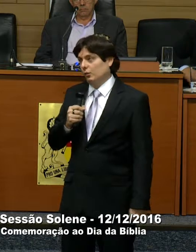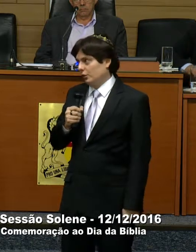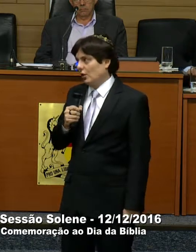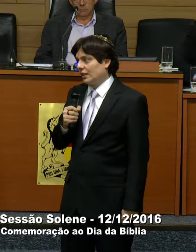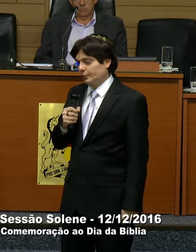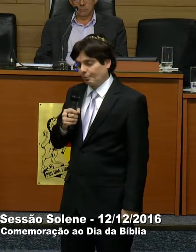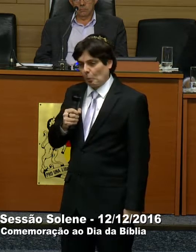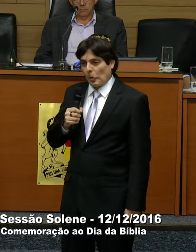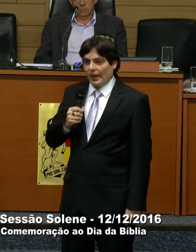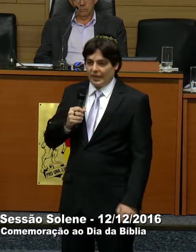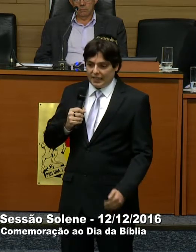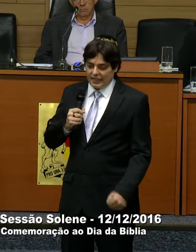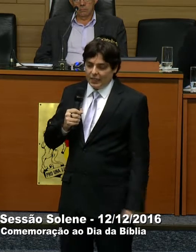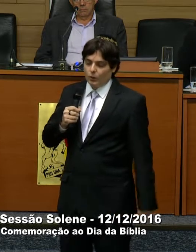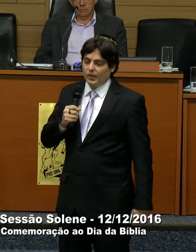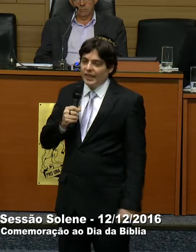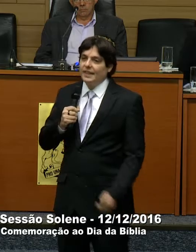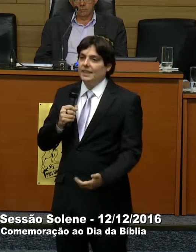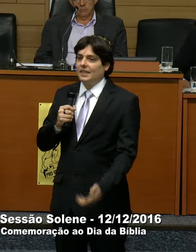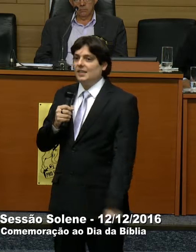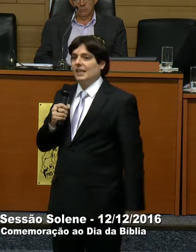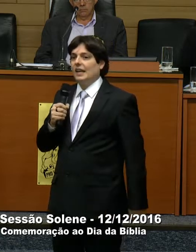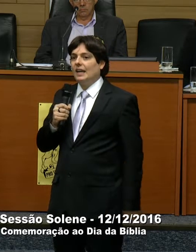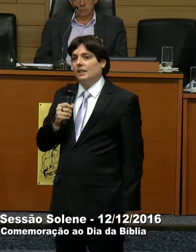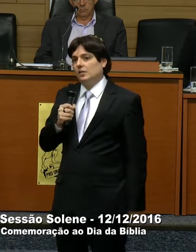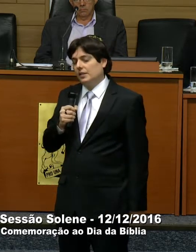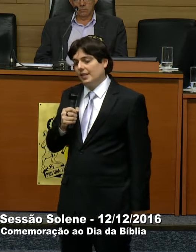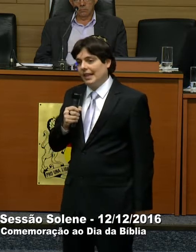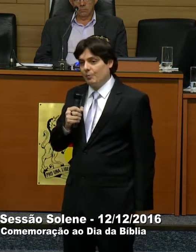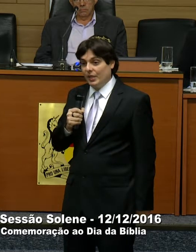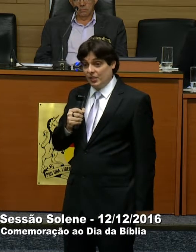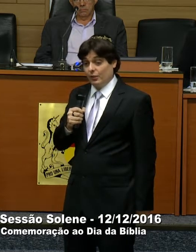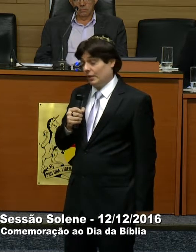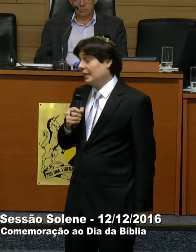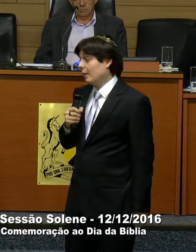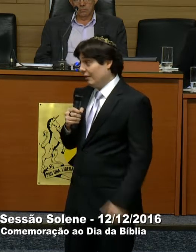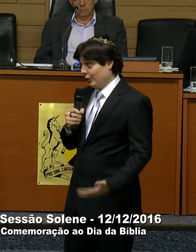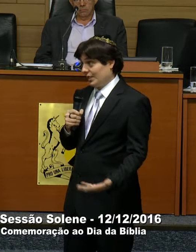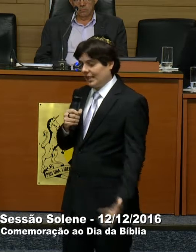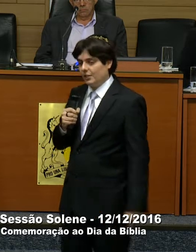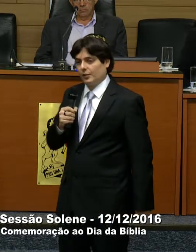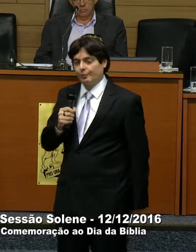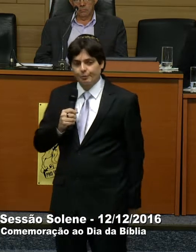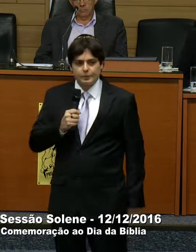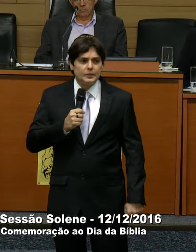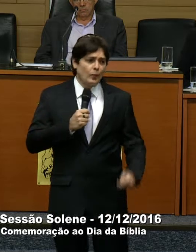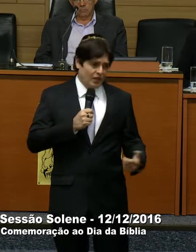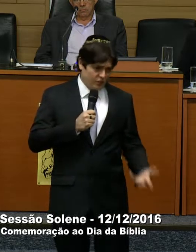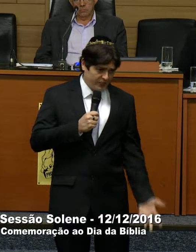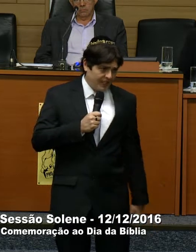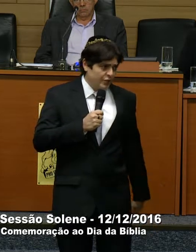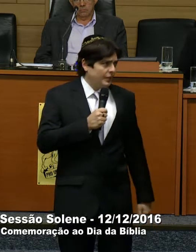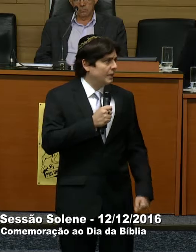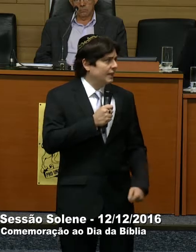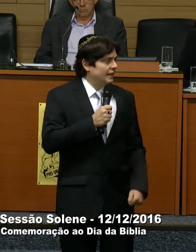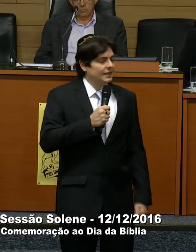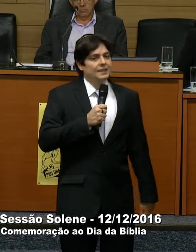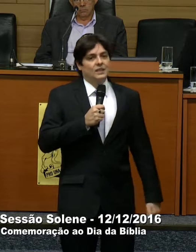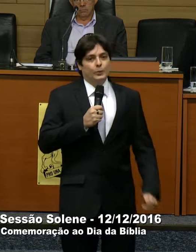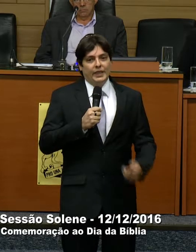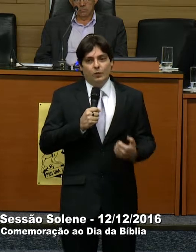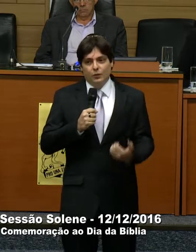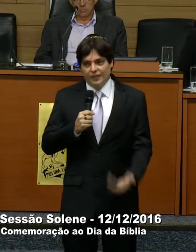gratuita, disponibilizada para a comunidade judaica. Bom, e também, né, assim, quando a gente pensa em